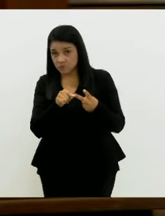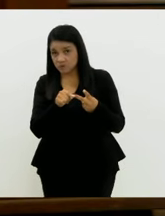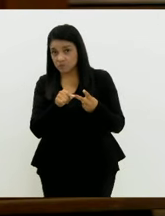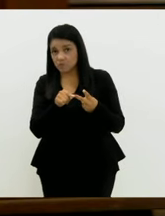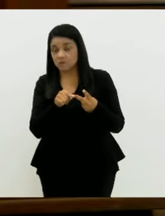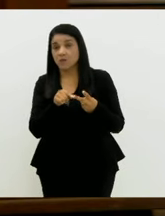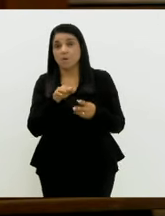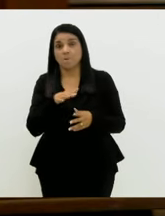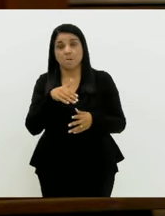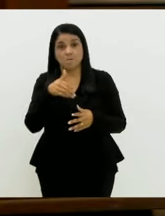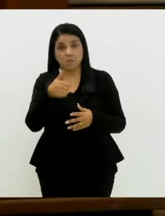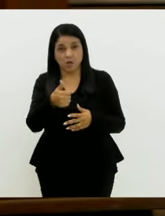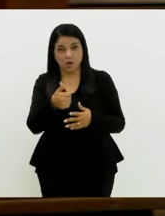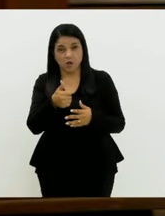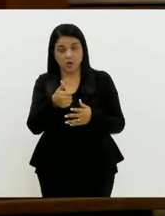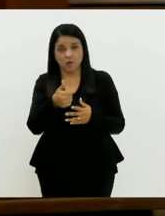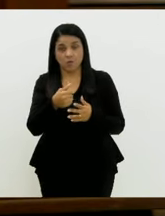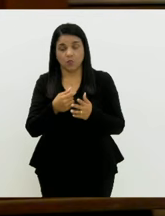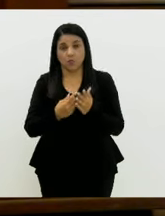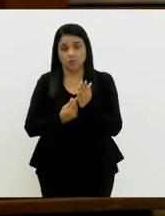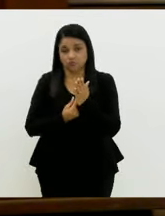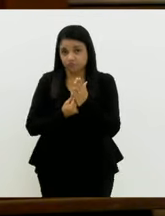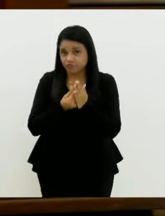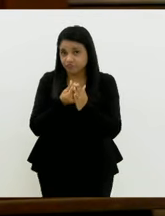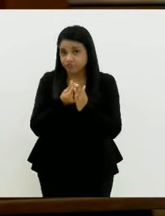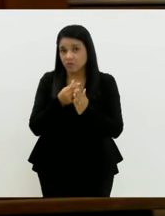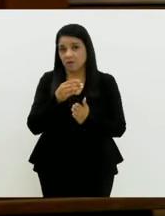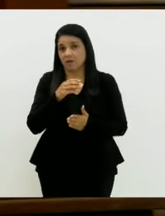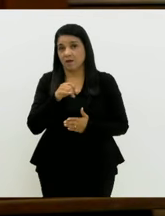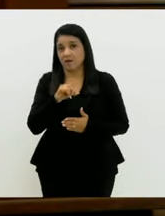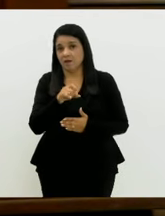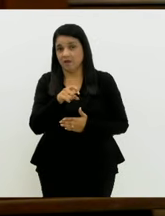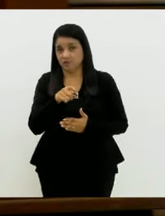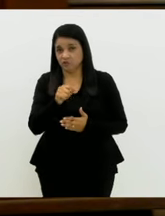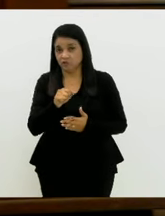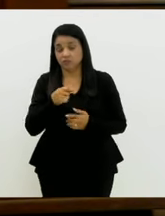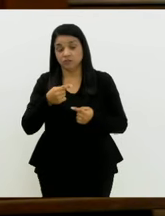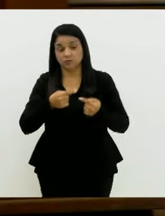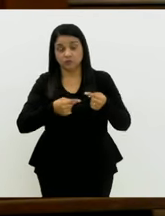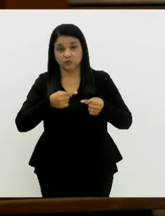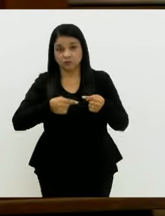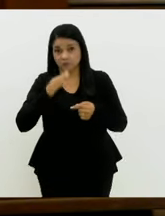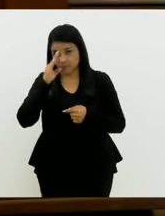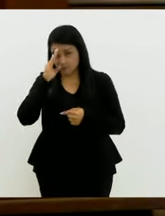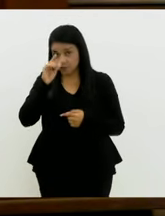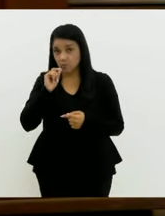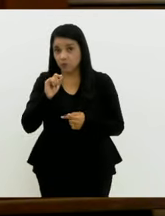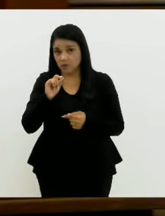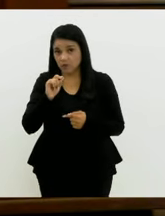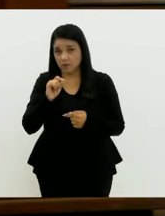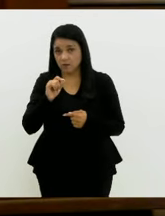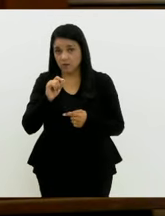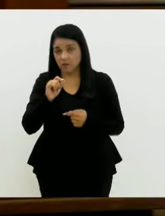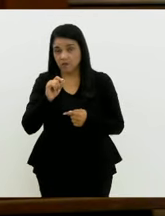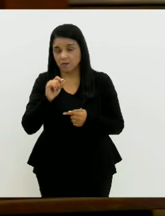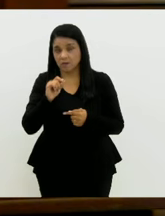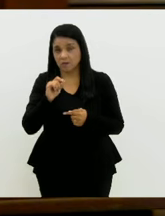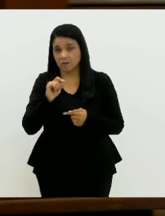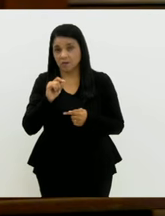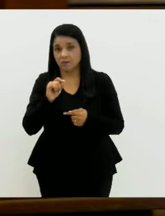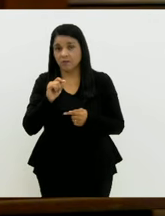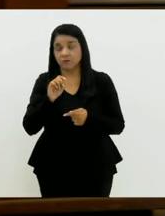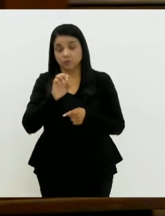melhorar o caixa, uma discussão fundamental, né, é melhorar o caixa, então, sempre do Estado e